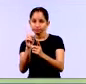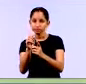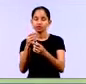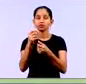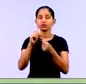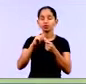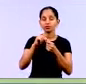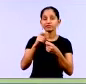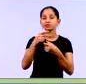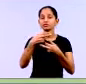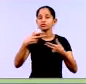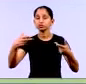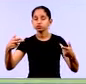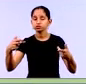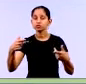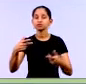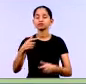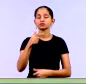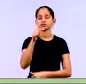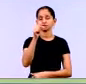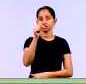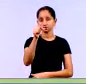equipamentos correspondem a